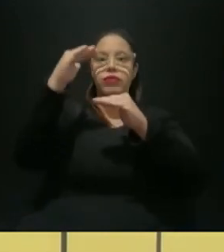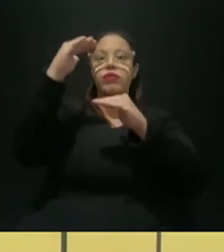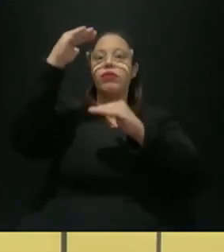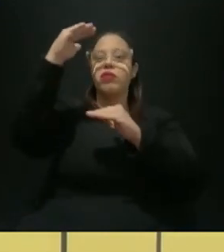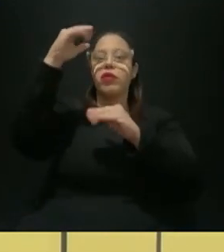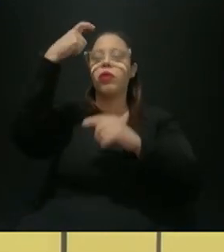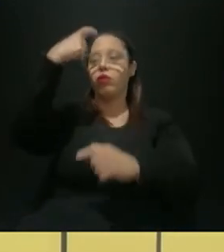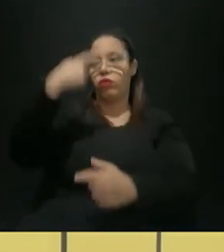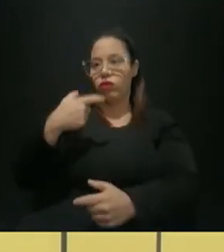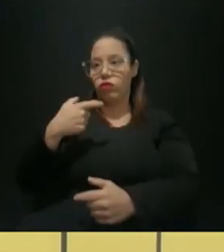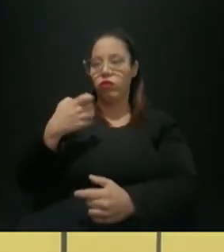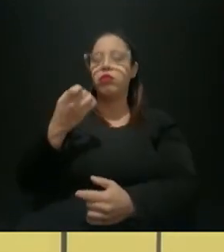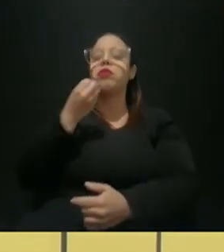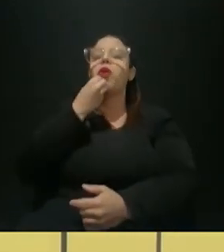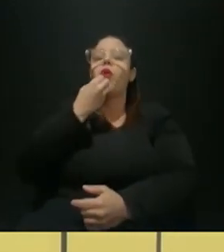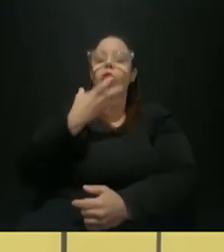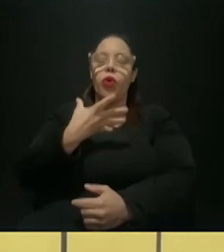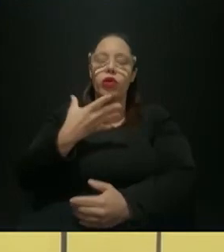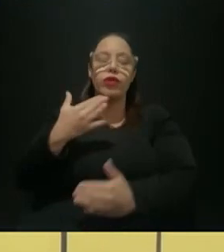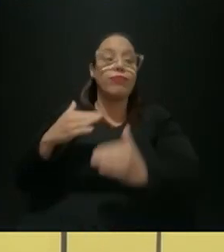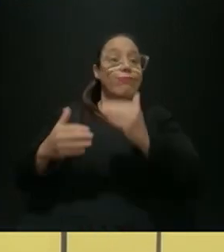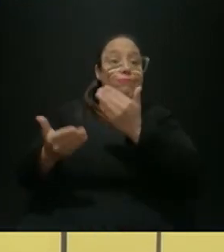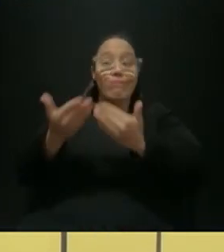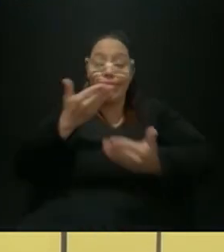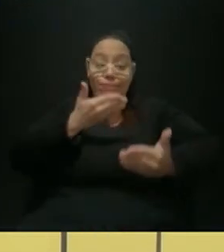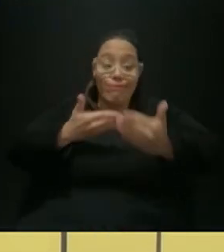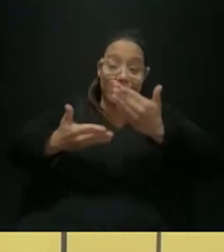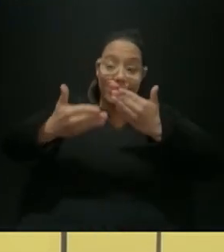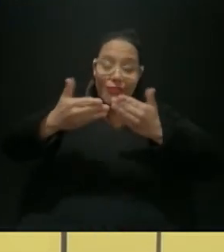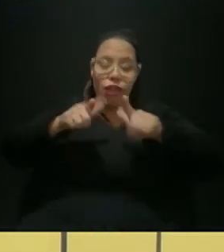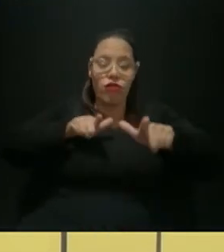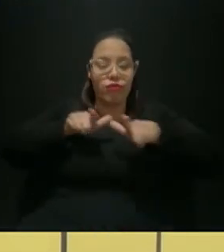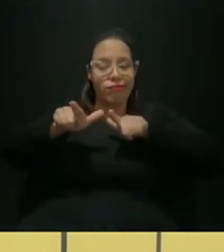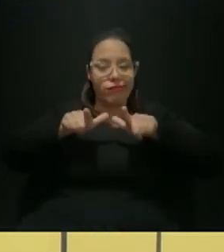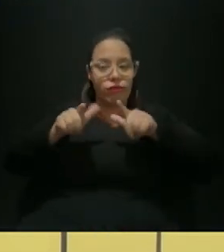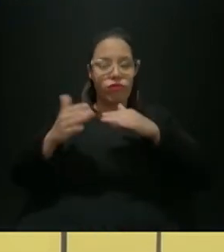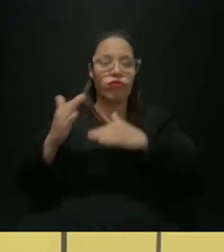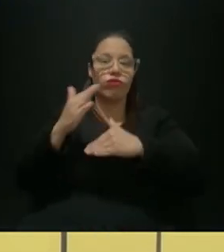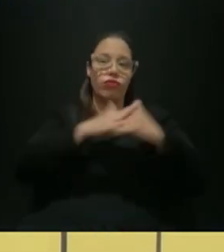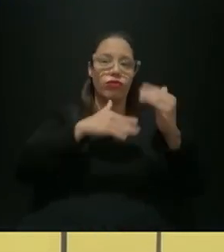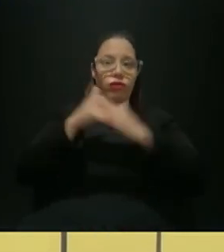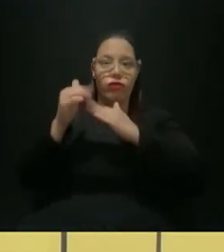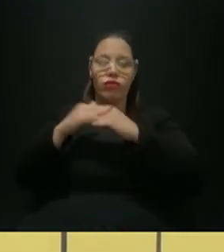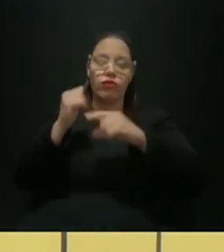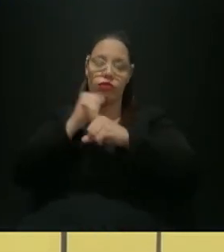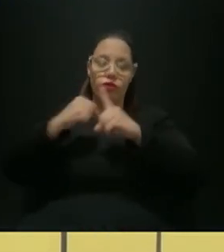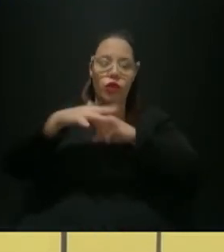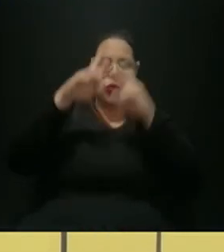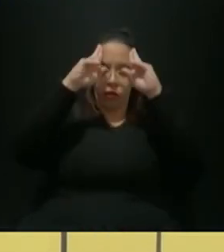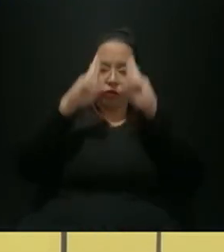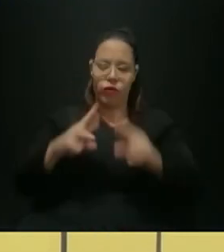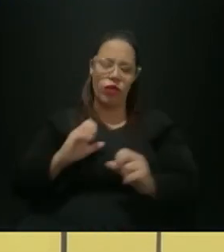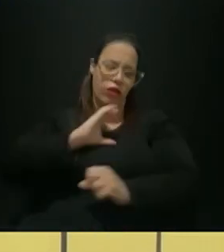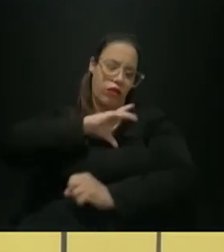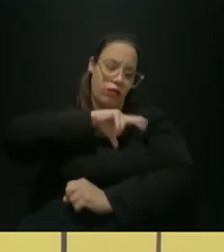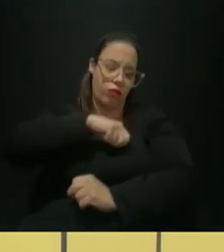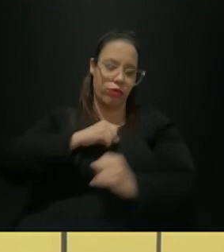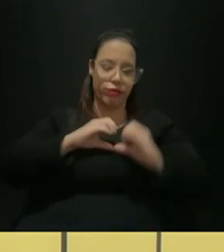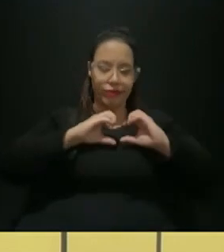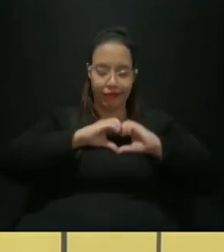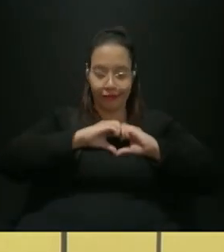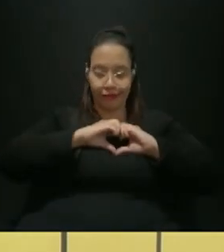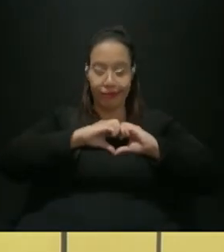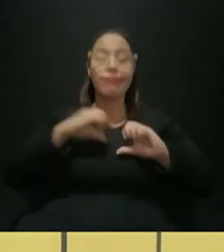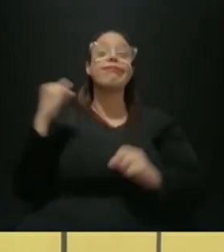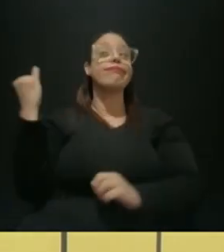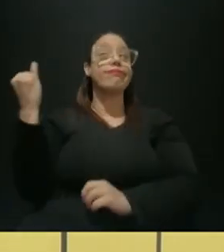sadia, participativa, de trabalho, de colaboração com a sociedade, de respeito e de amor. É muito importante que